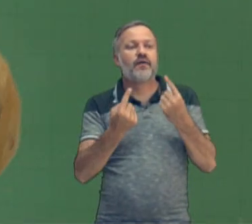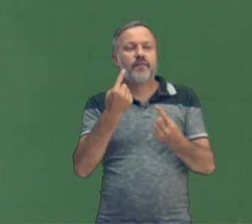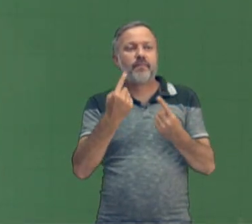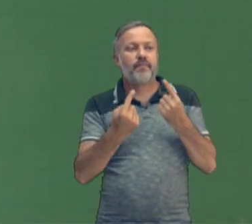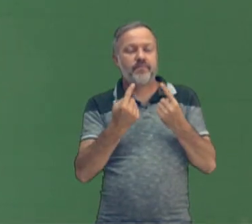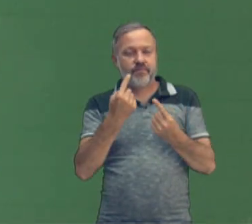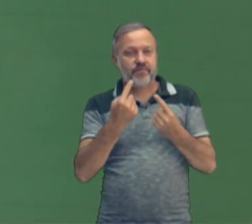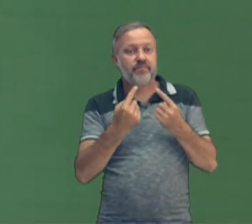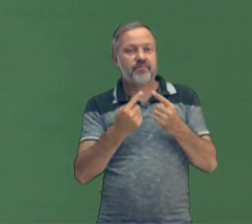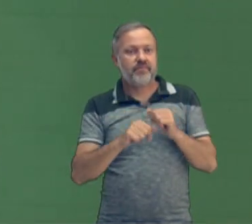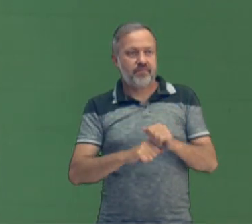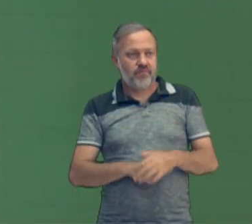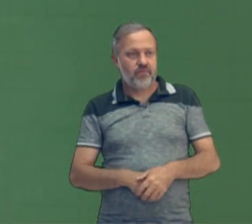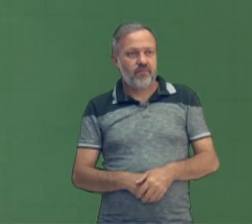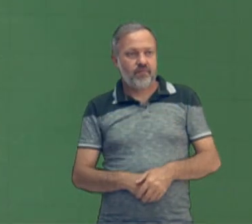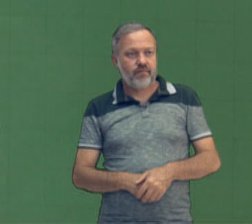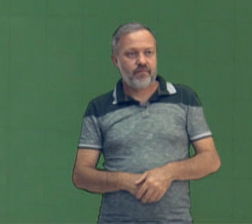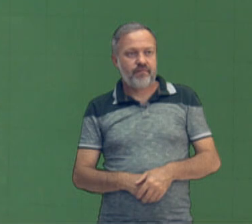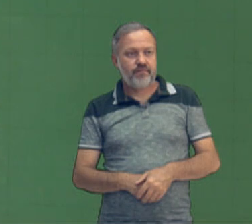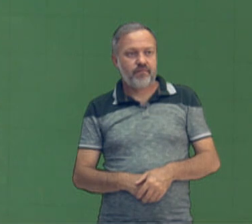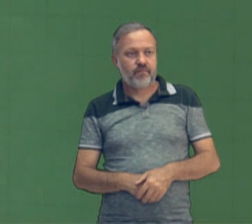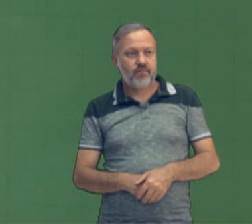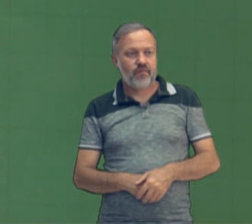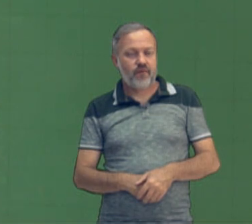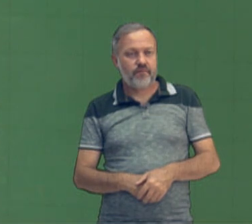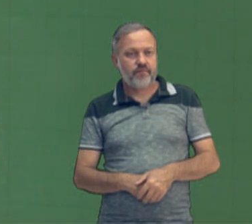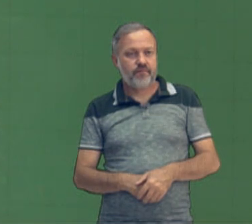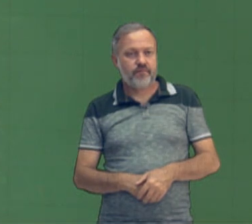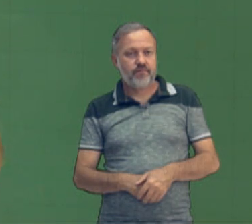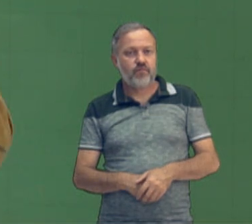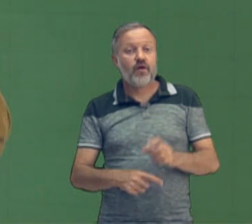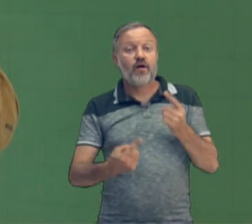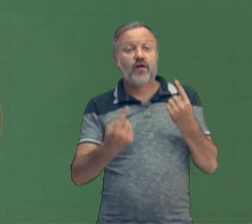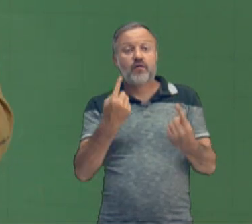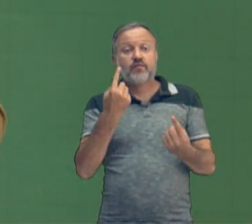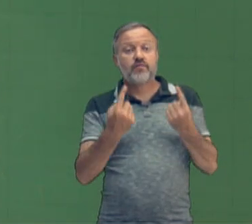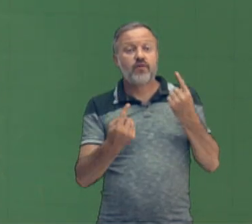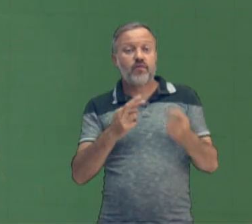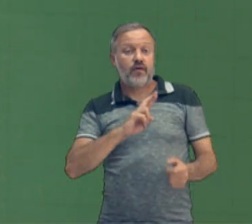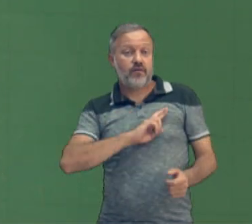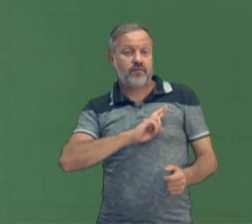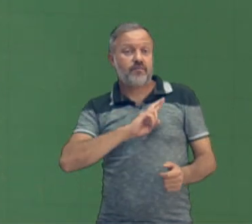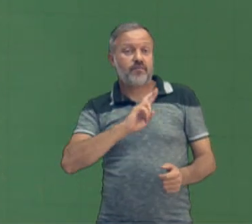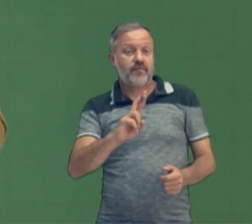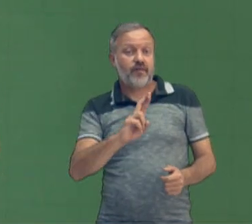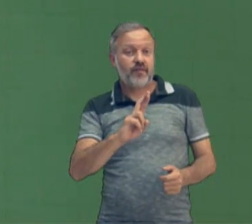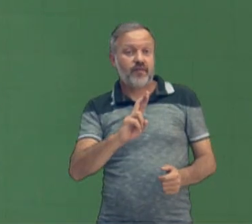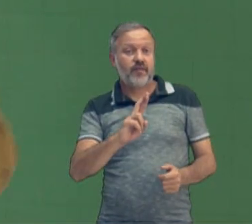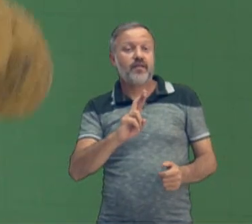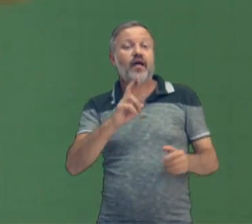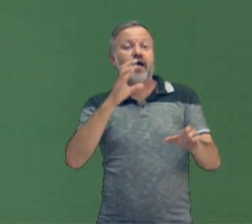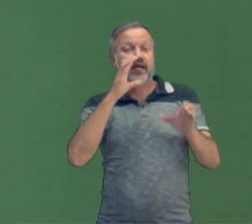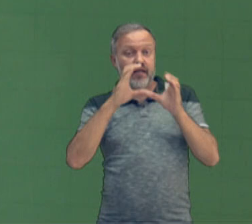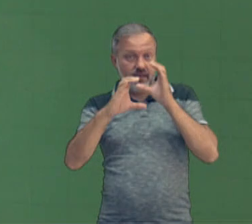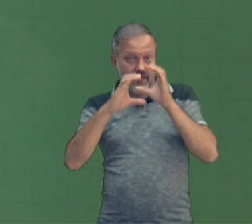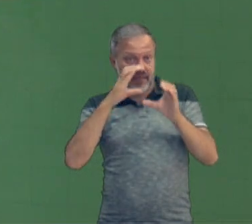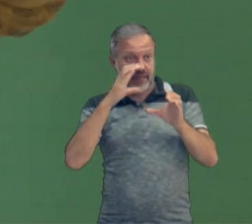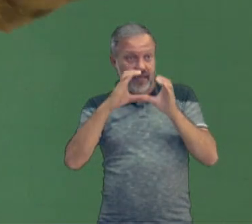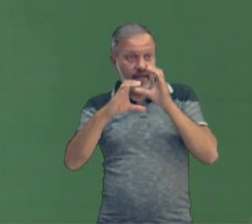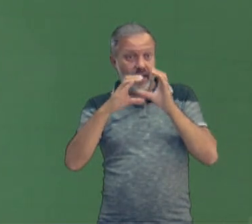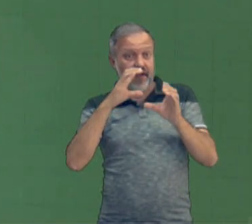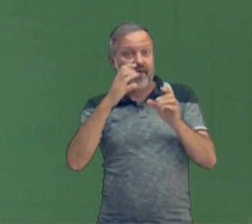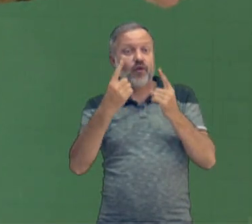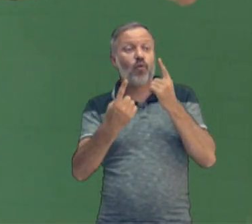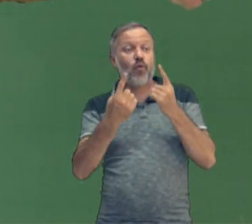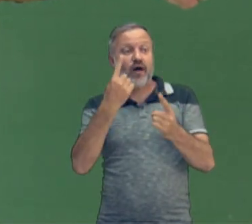religião hinduísta que acredita-se que recitando o mantra sagrado várias vezes ao dia você se aproxima da